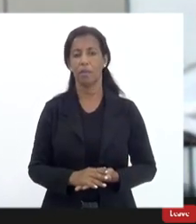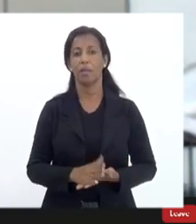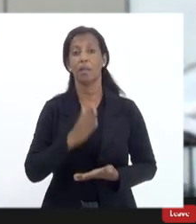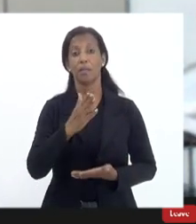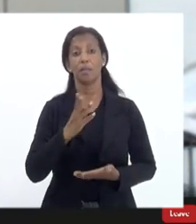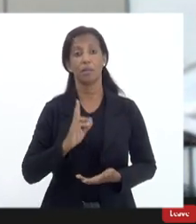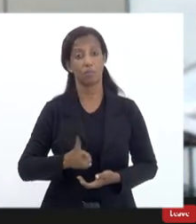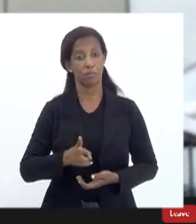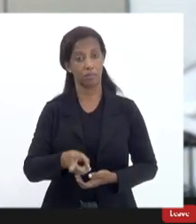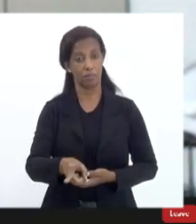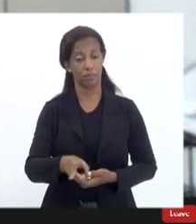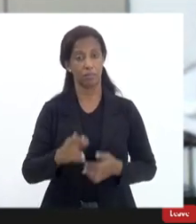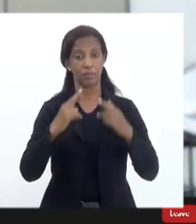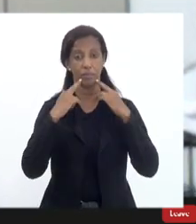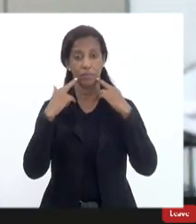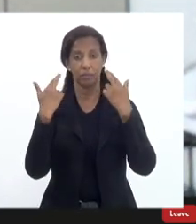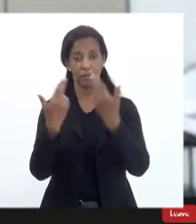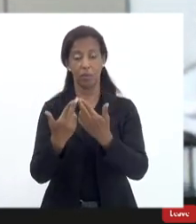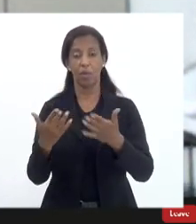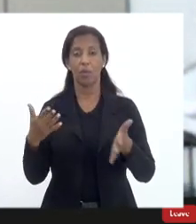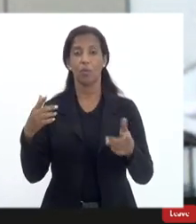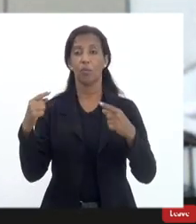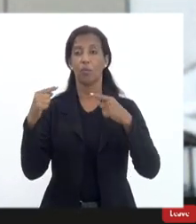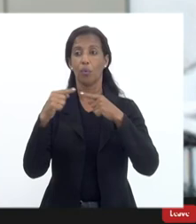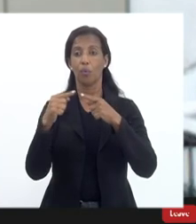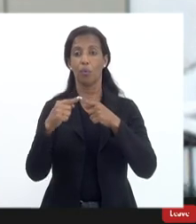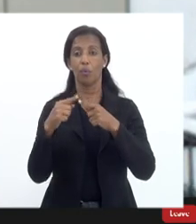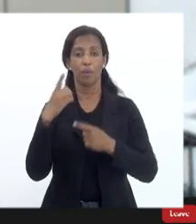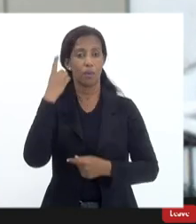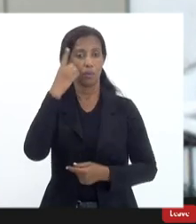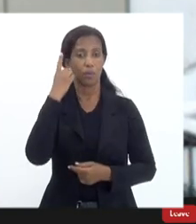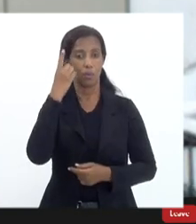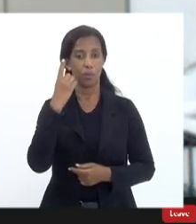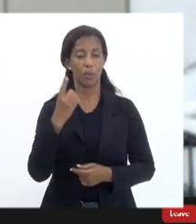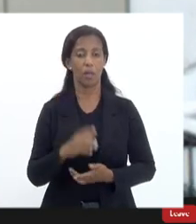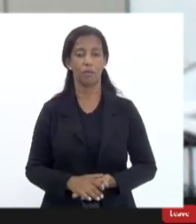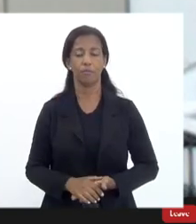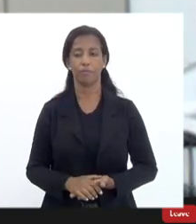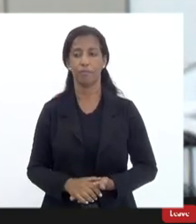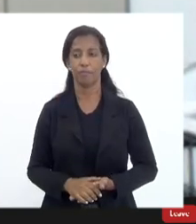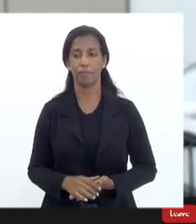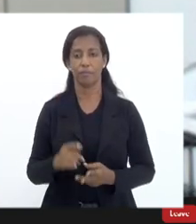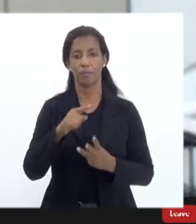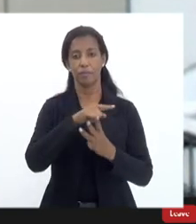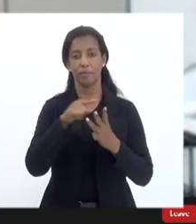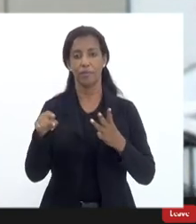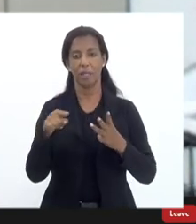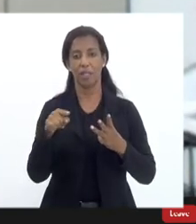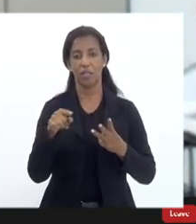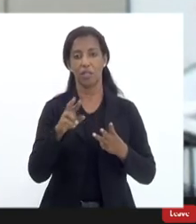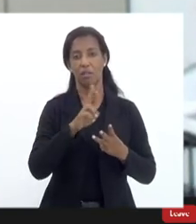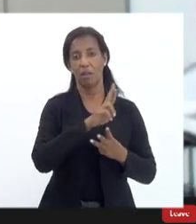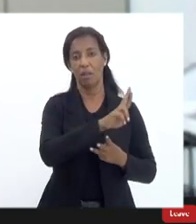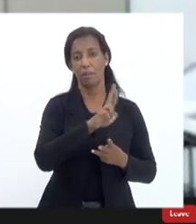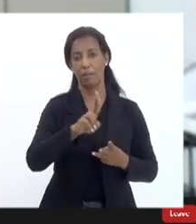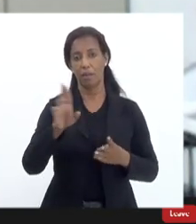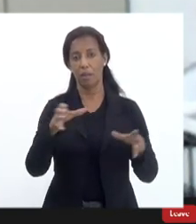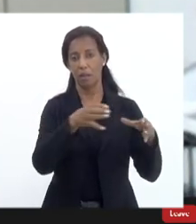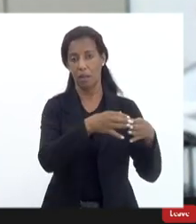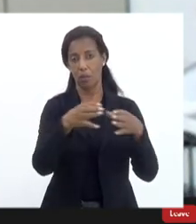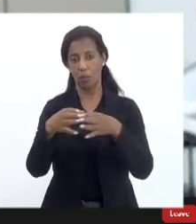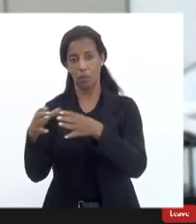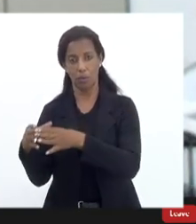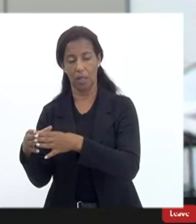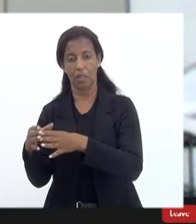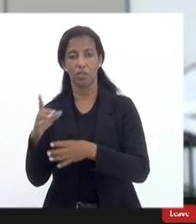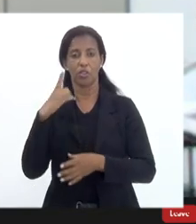nossa audiência, eu quero combinar com os deputados que eu vou fazer o seguinte: eu vou abrir a fala para três representantes da comunidade e vou intercalar